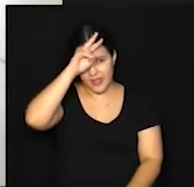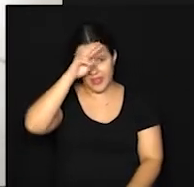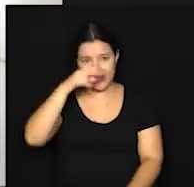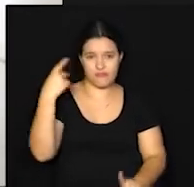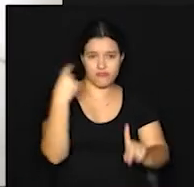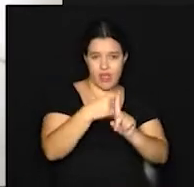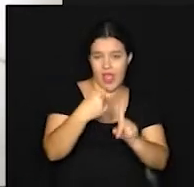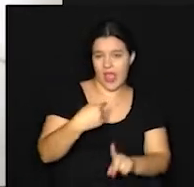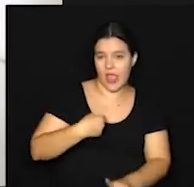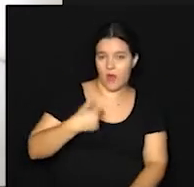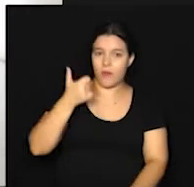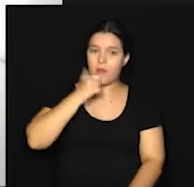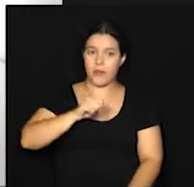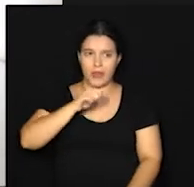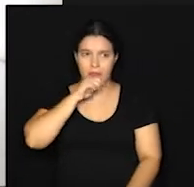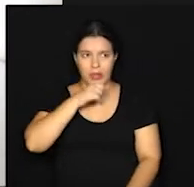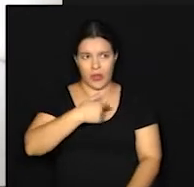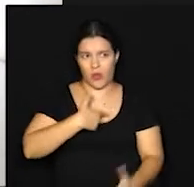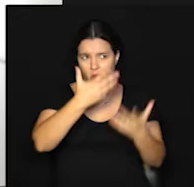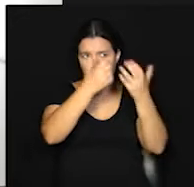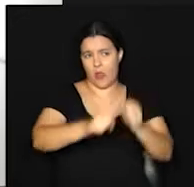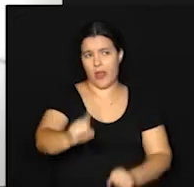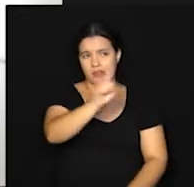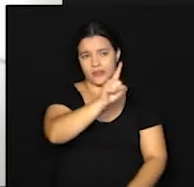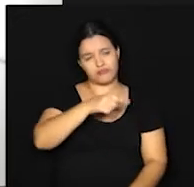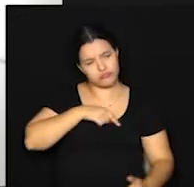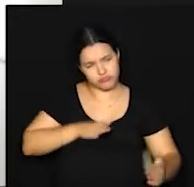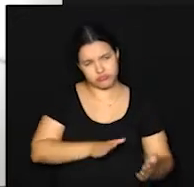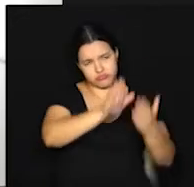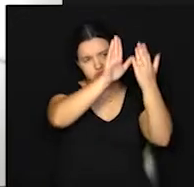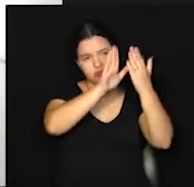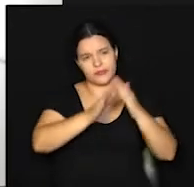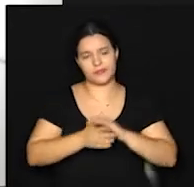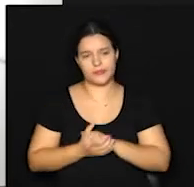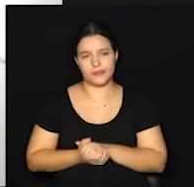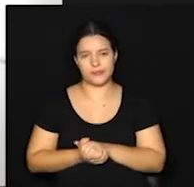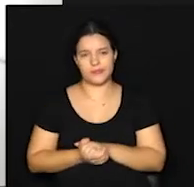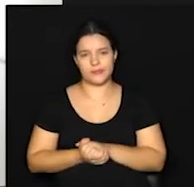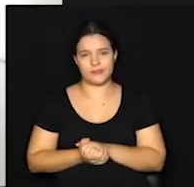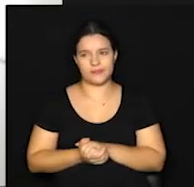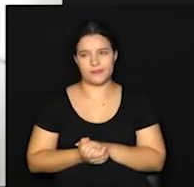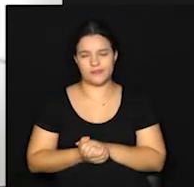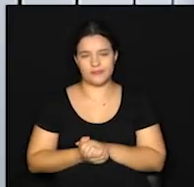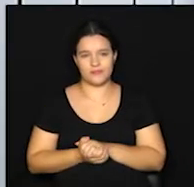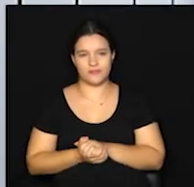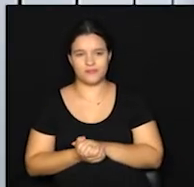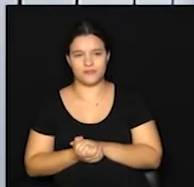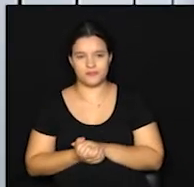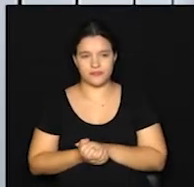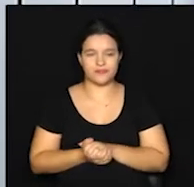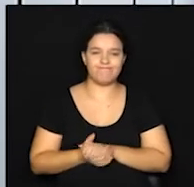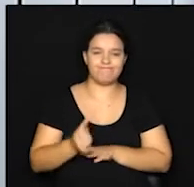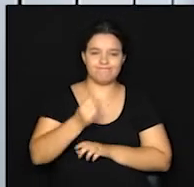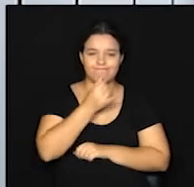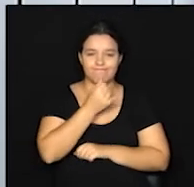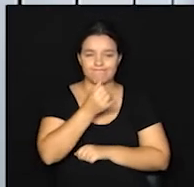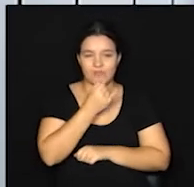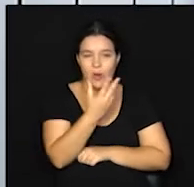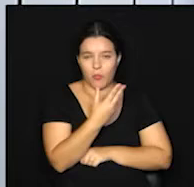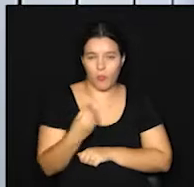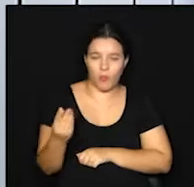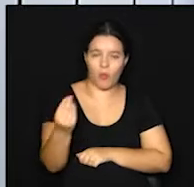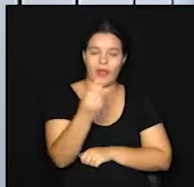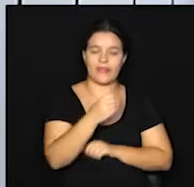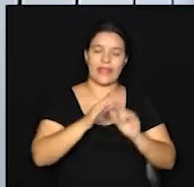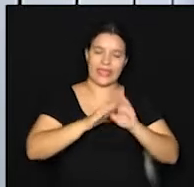agredir tanto a minha mãe quanto a mim, eu já ia de frente com ele. E essa é uma situação que, infelizmente, muitas